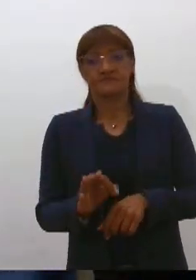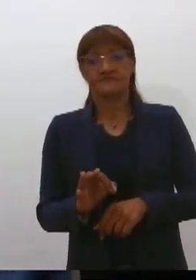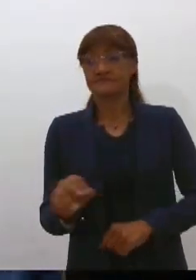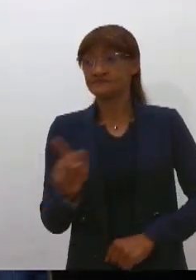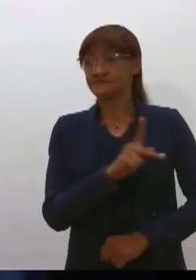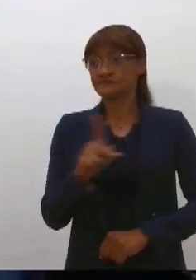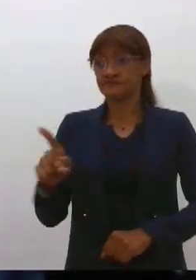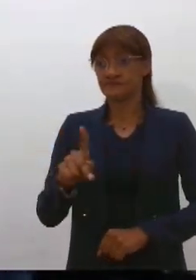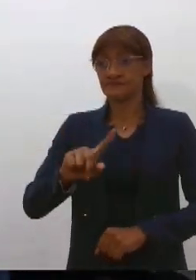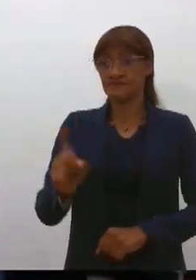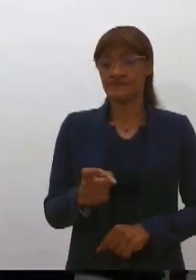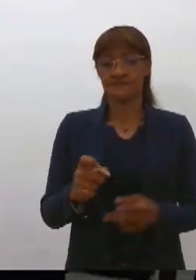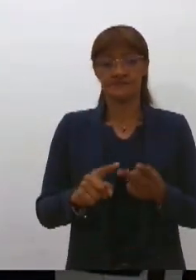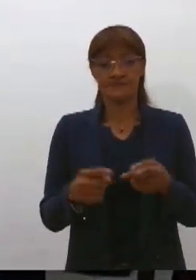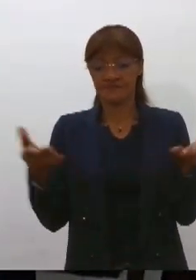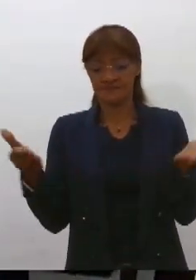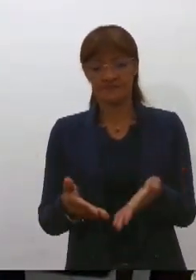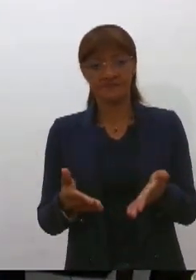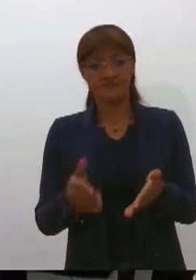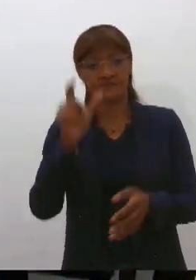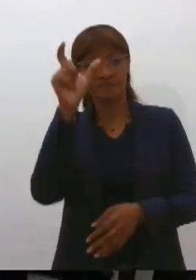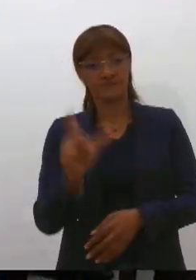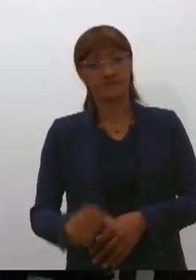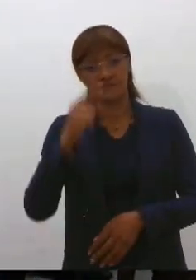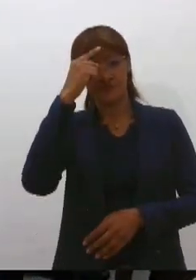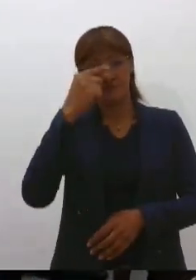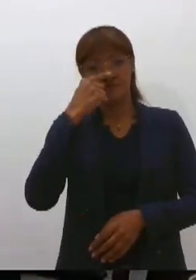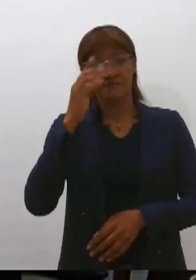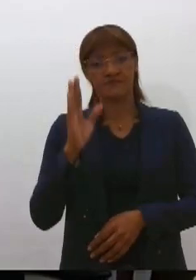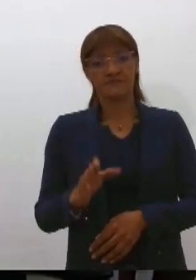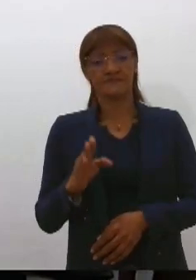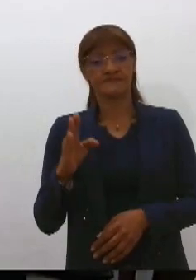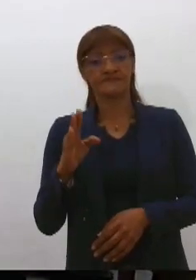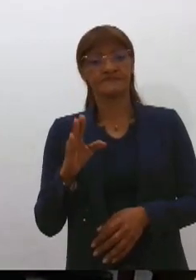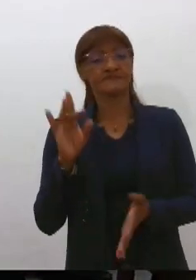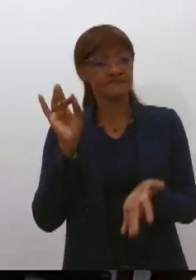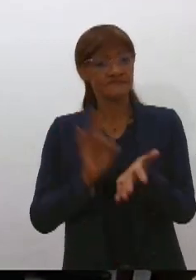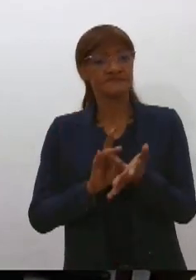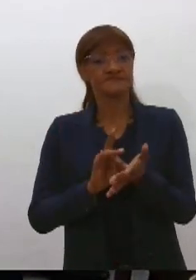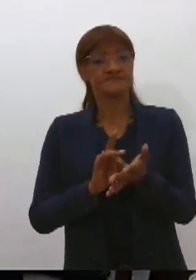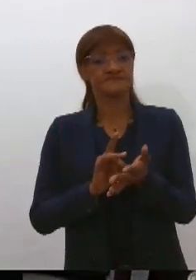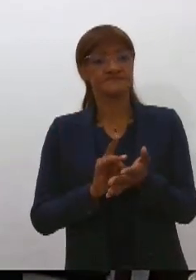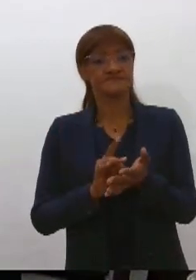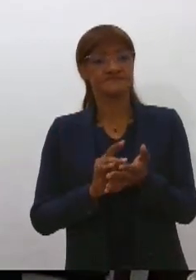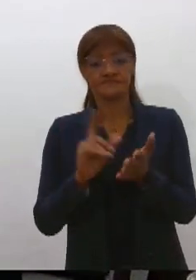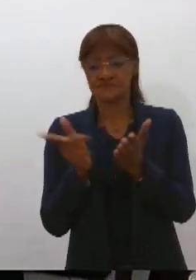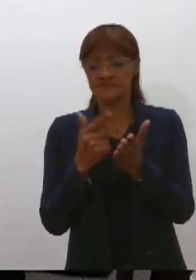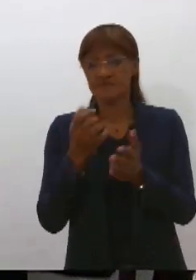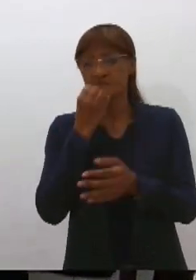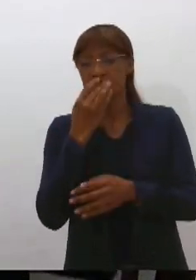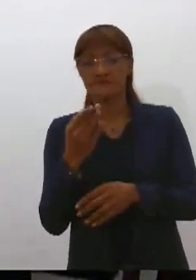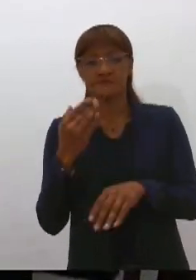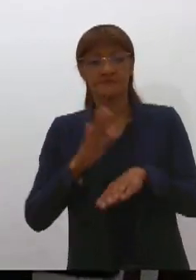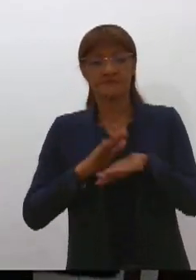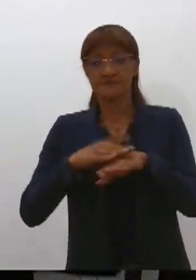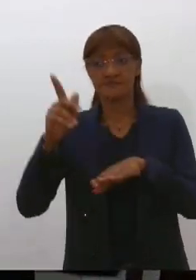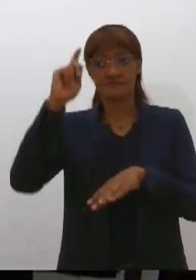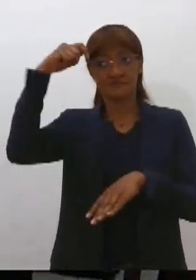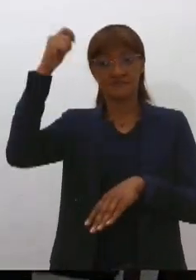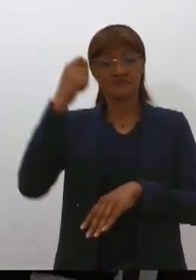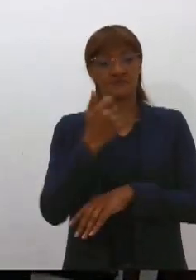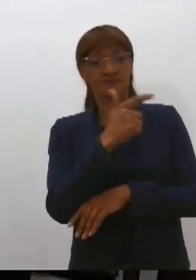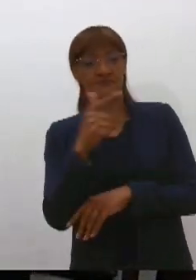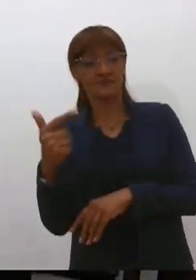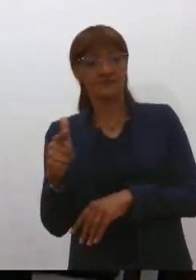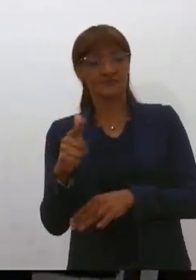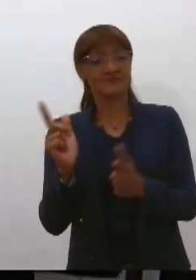pelo grande homem, pelo grande jurista. E tenho certeza absoluta que será um grande livro, que ele é um grande autor, já de outros livros. E agora vai contar a vida